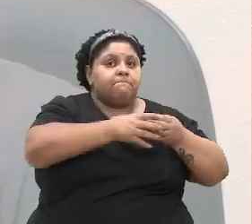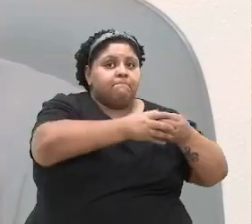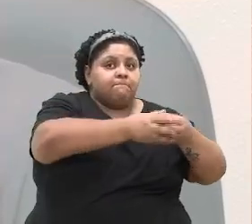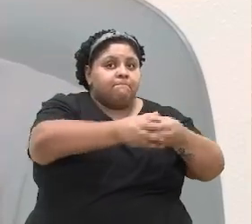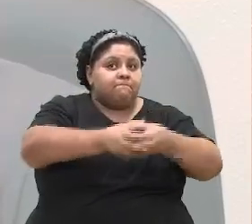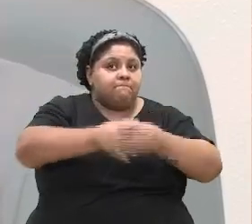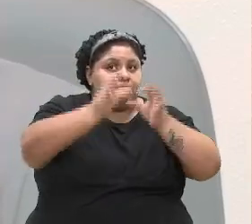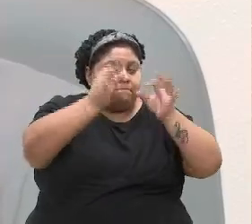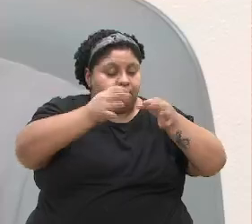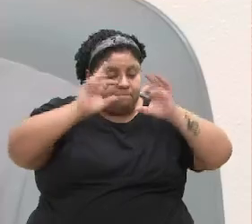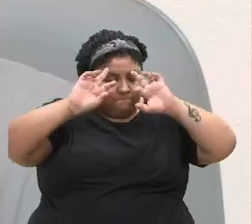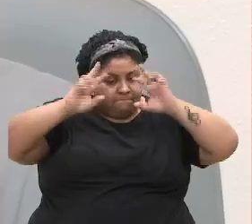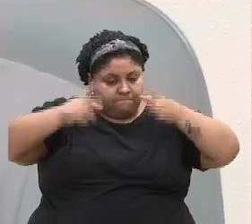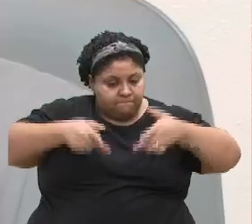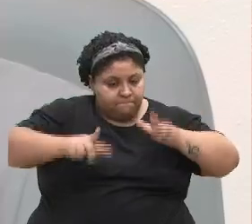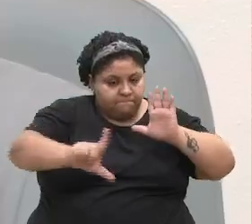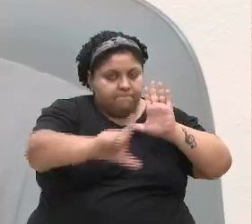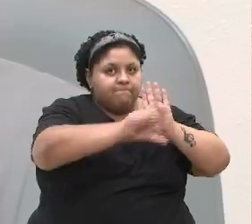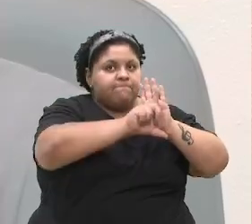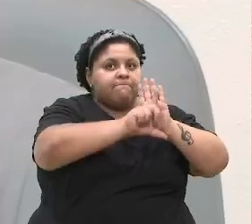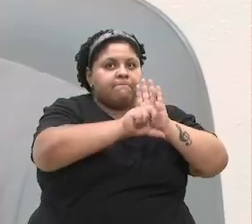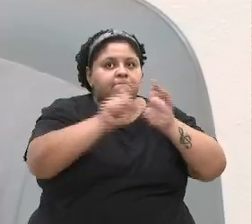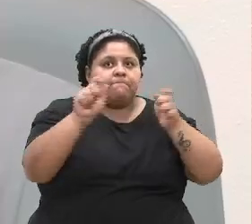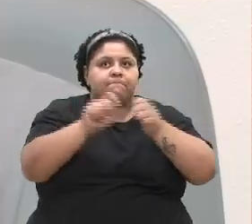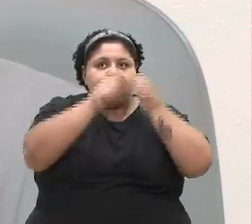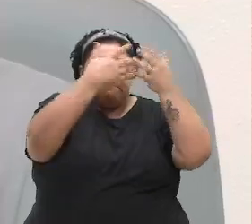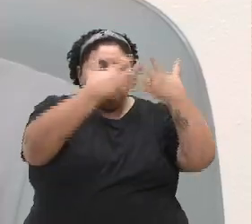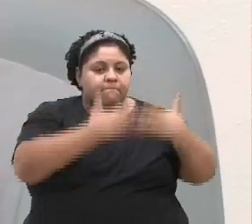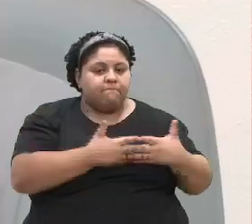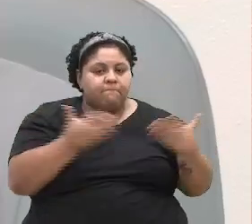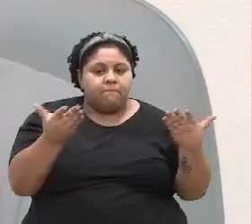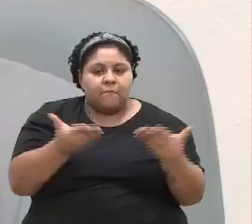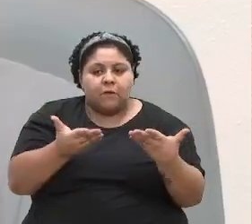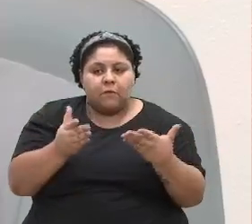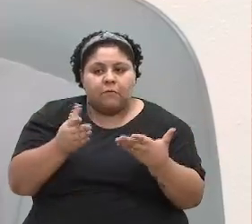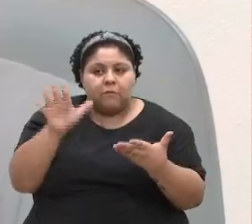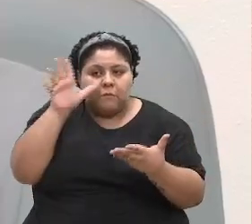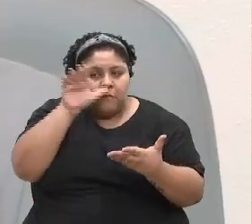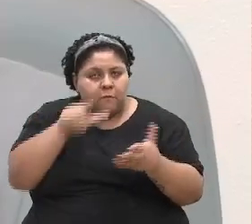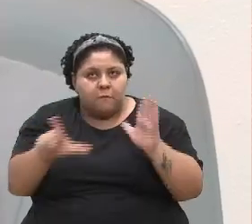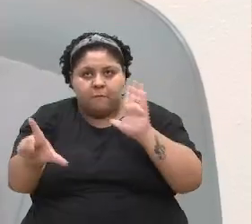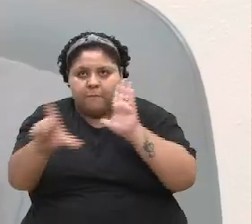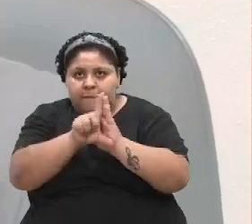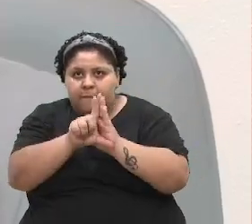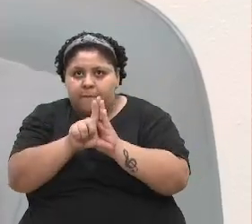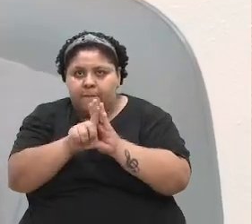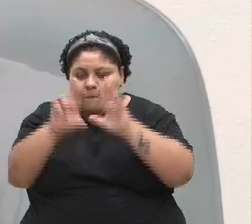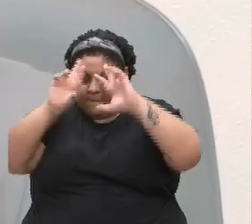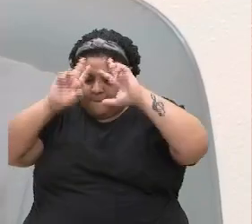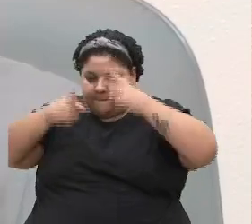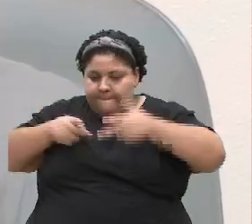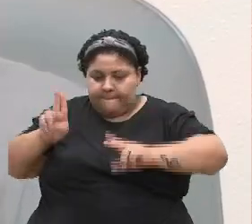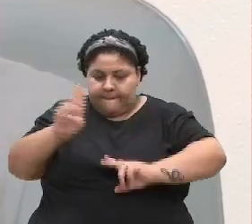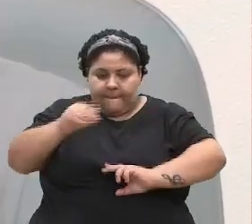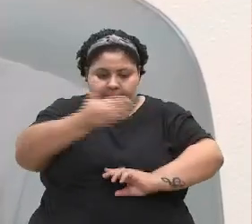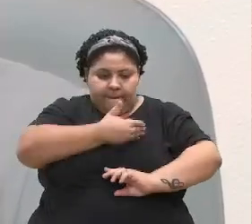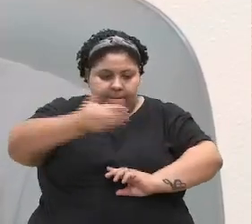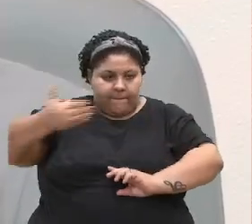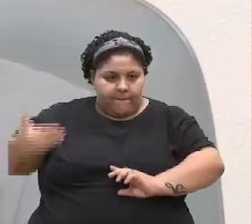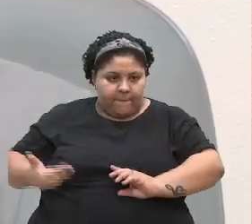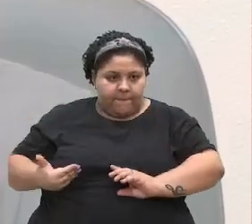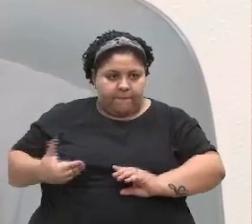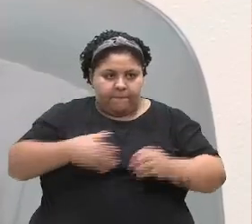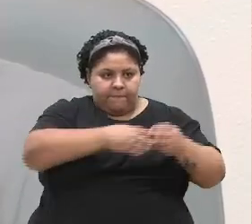devidamente reconhecidos. Feito o breve relato, passamos à análise legal. Para o reconhecimento de utilidade pública das entidades constituídas no